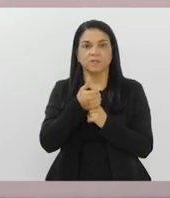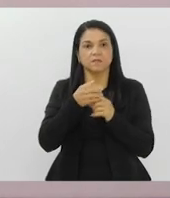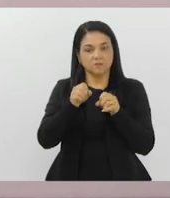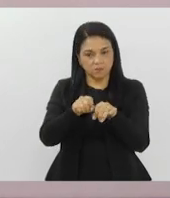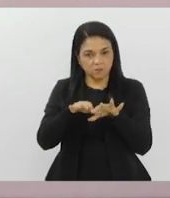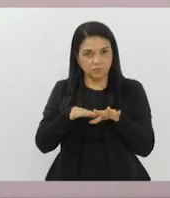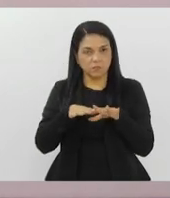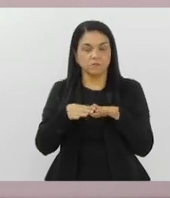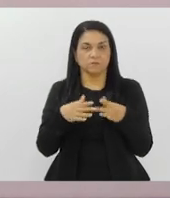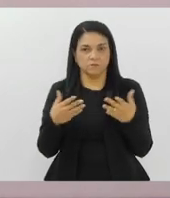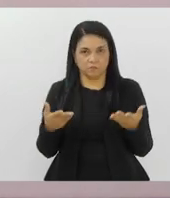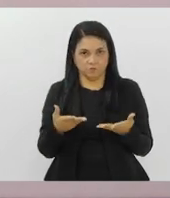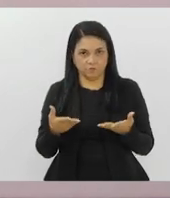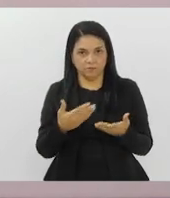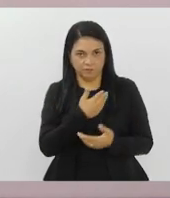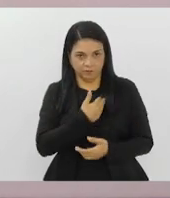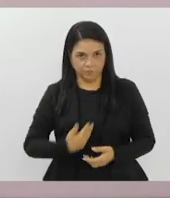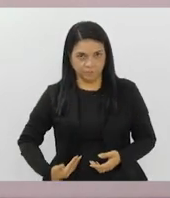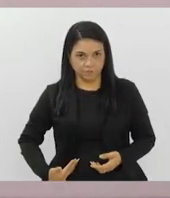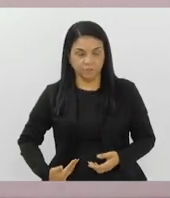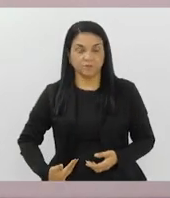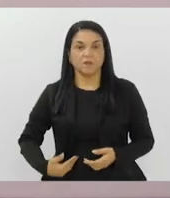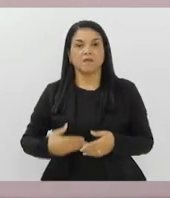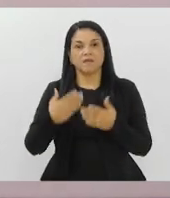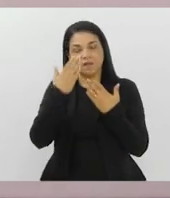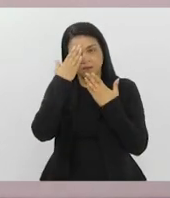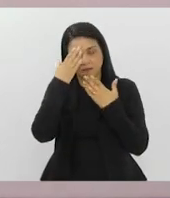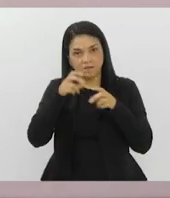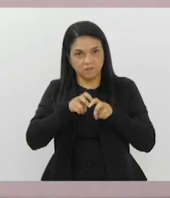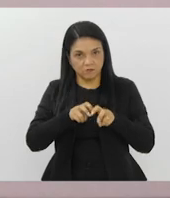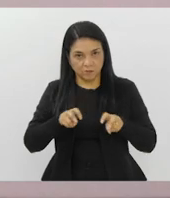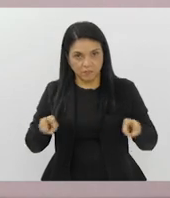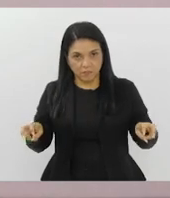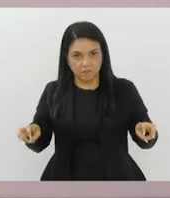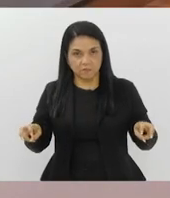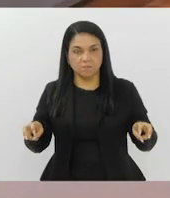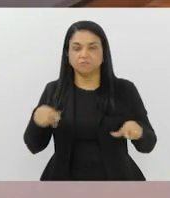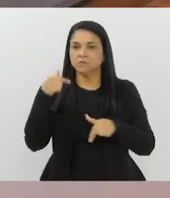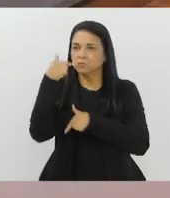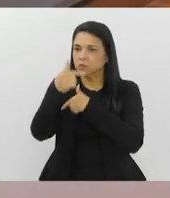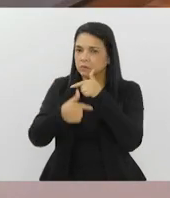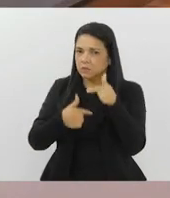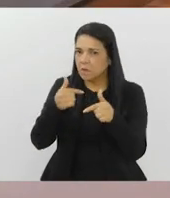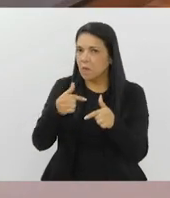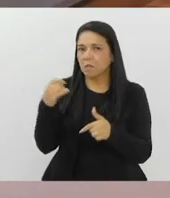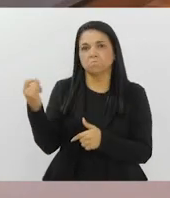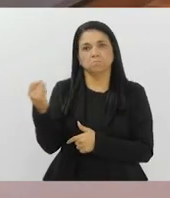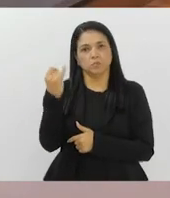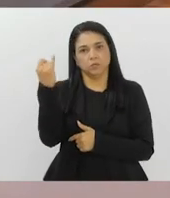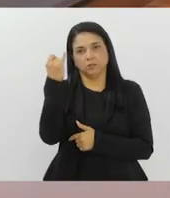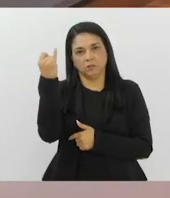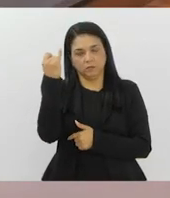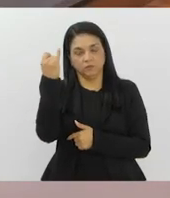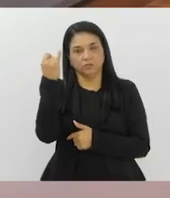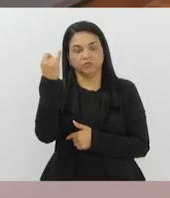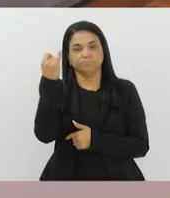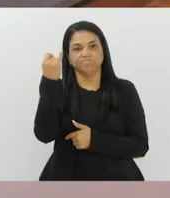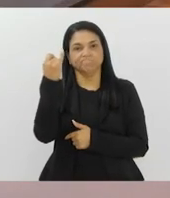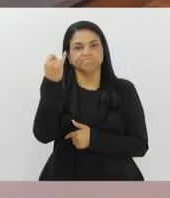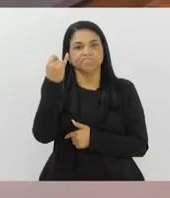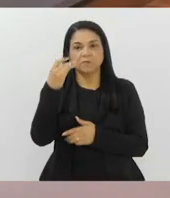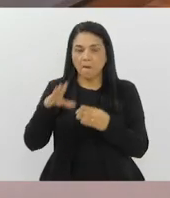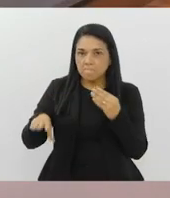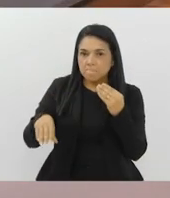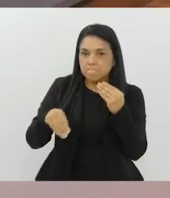audiência pública. Então, agradeço à mesa aqui presente, o trabalho de vocês é fundamental, enriqueceram, de